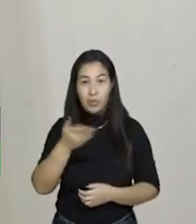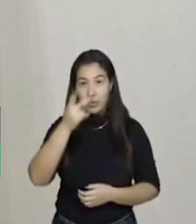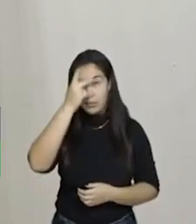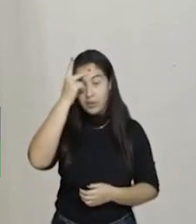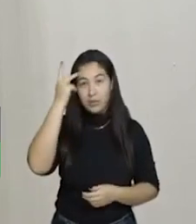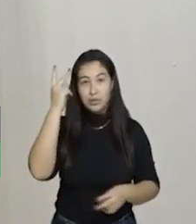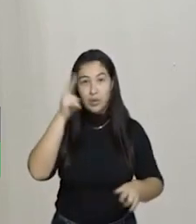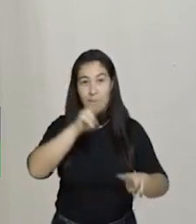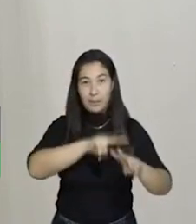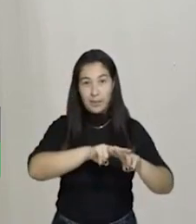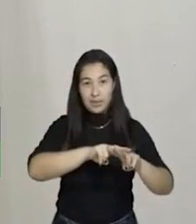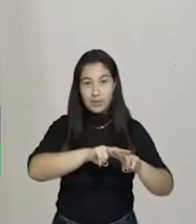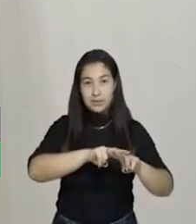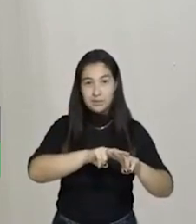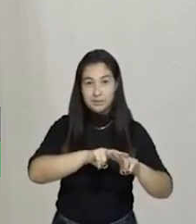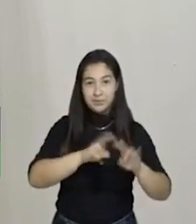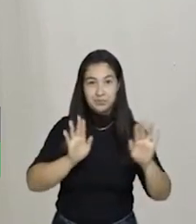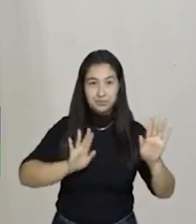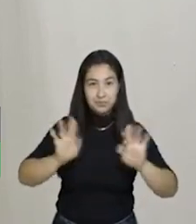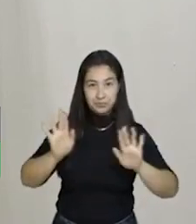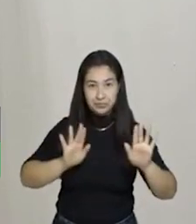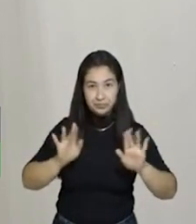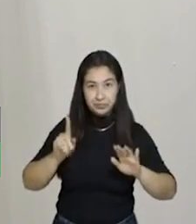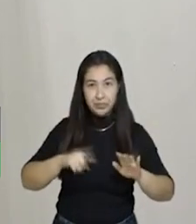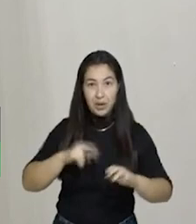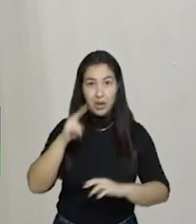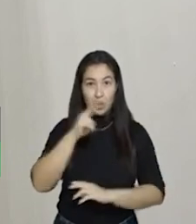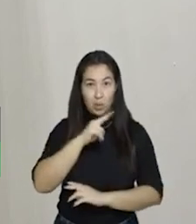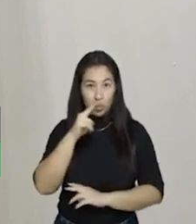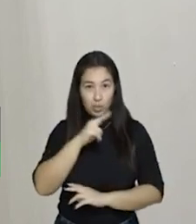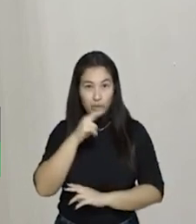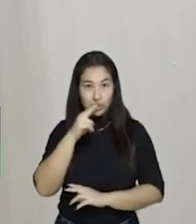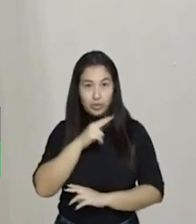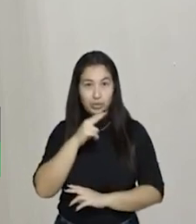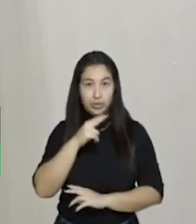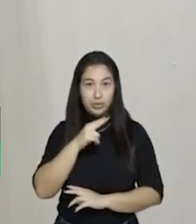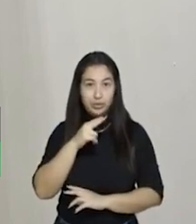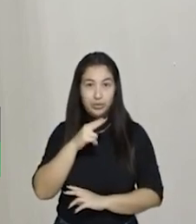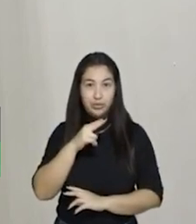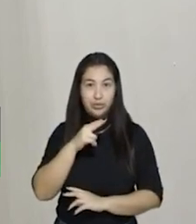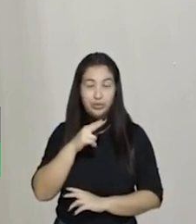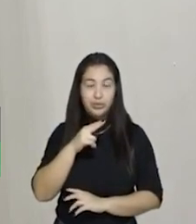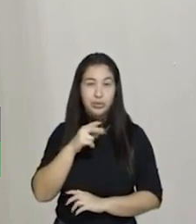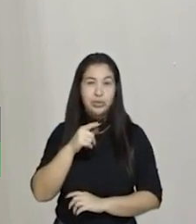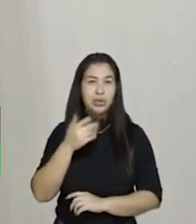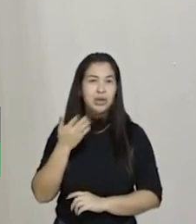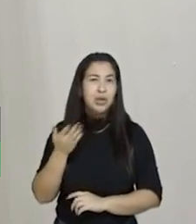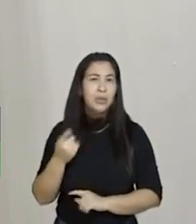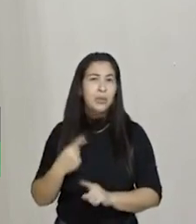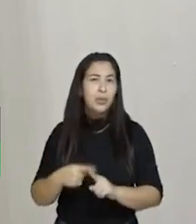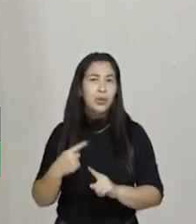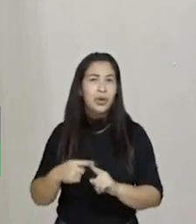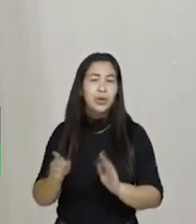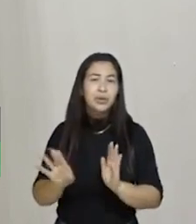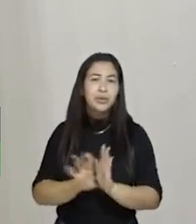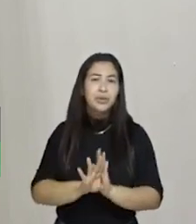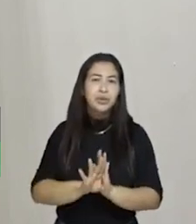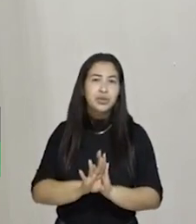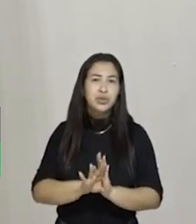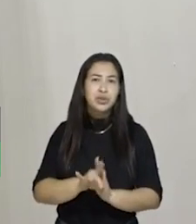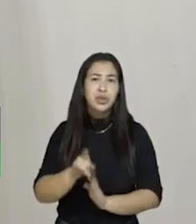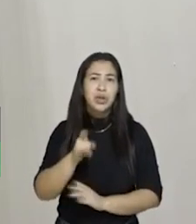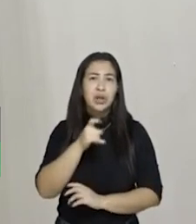a dispensa de licitação foi em caráter emergencial qual argumento de que a chegada do inverno pode causar doenças